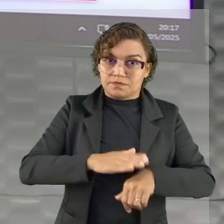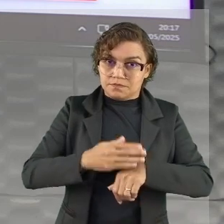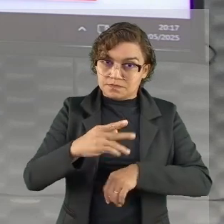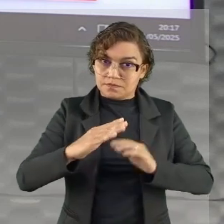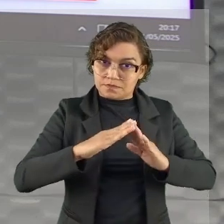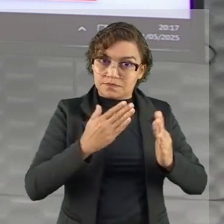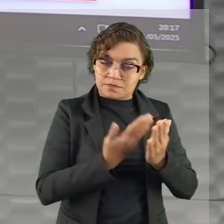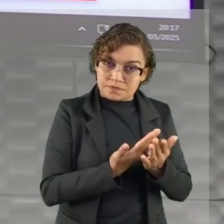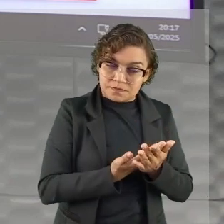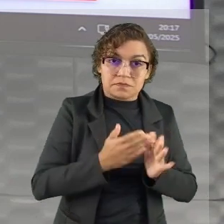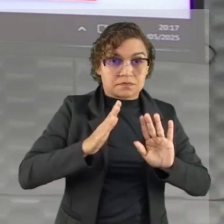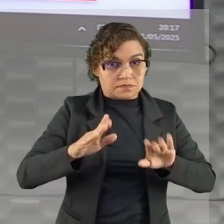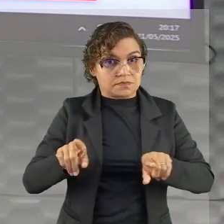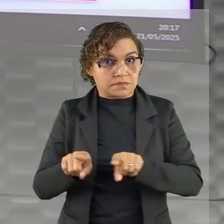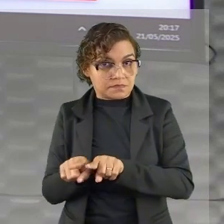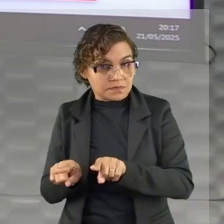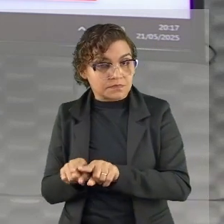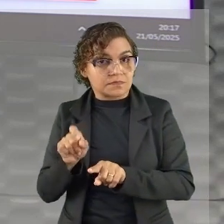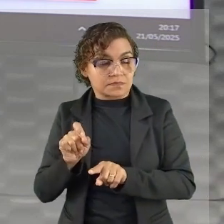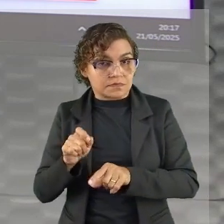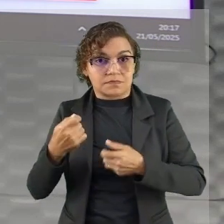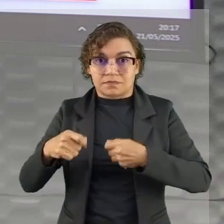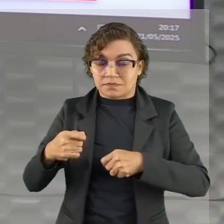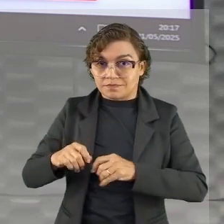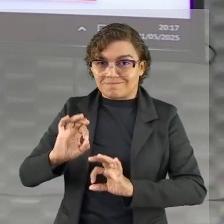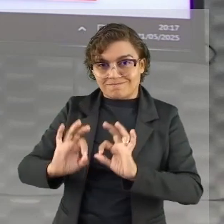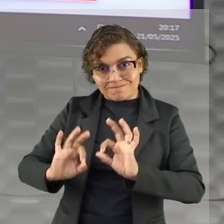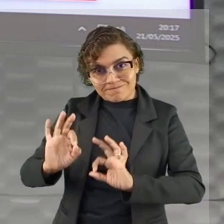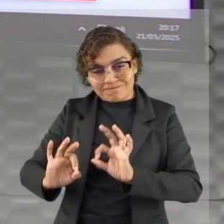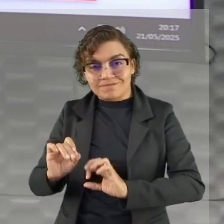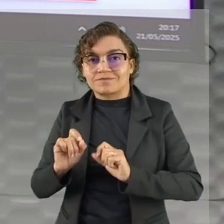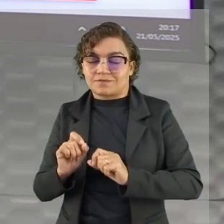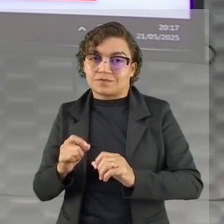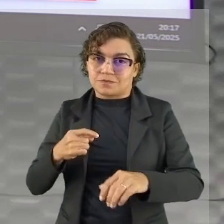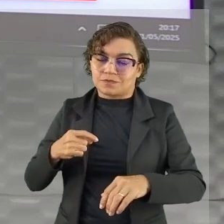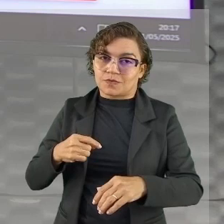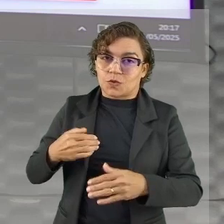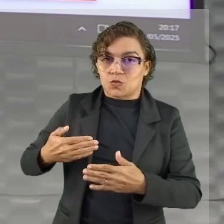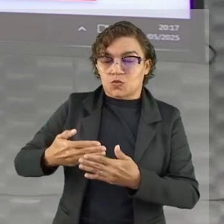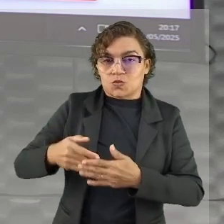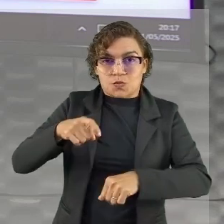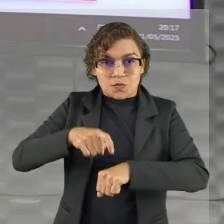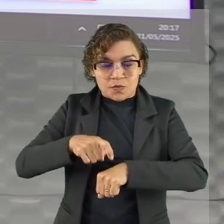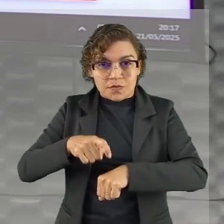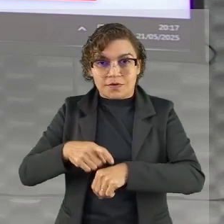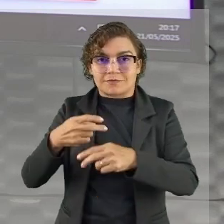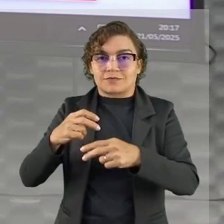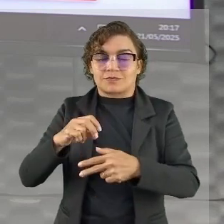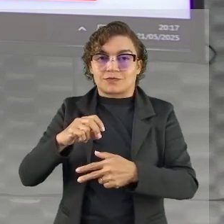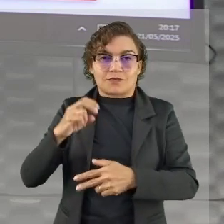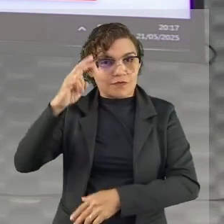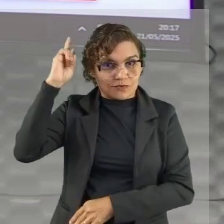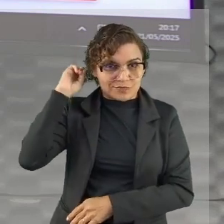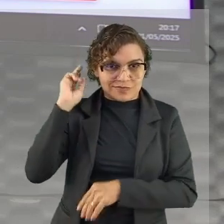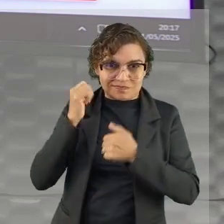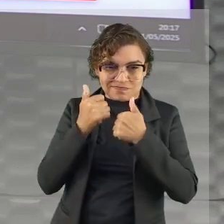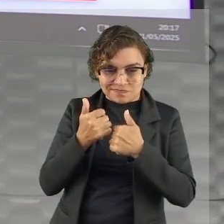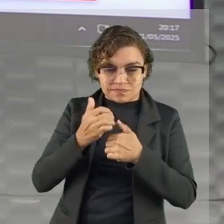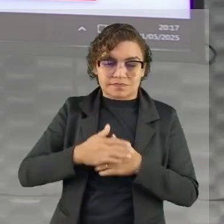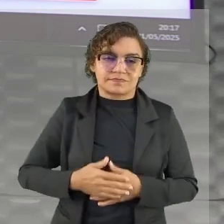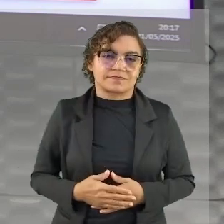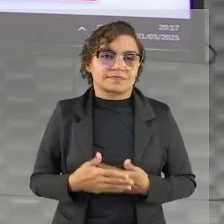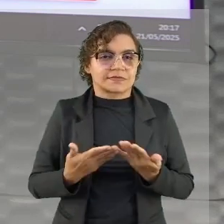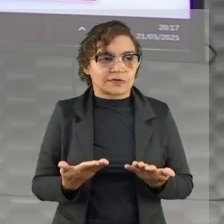escola, mas também tem que estar preparados quando chegarem ali no momento do vestibular. Então,